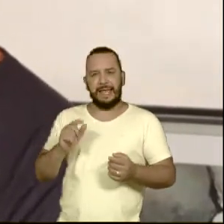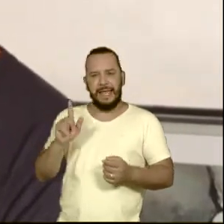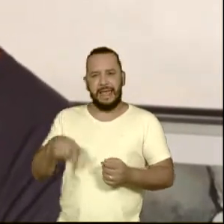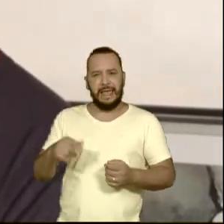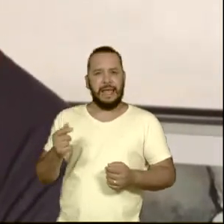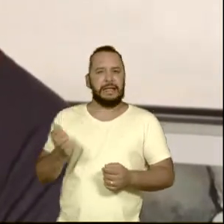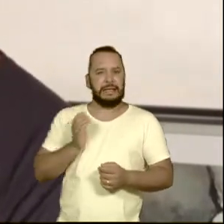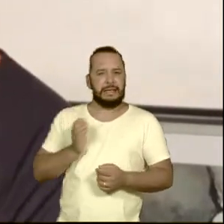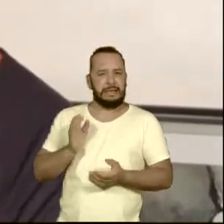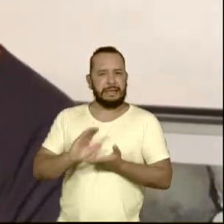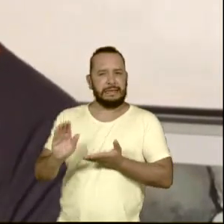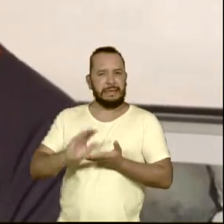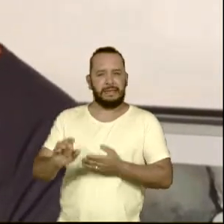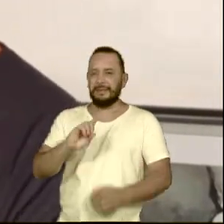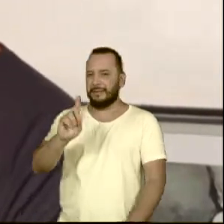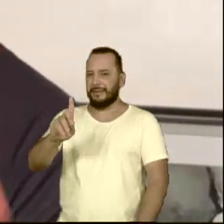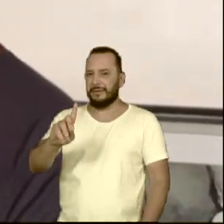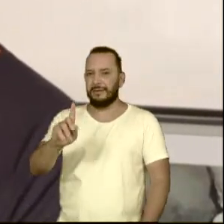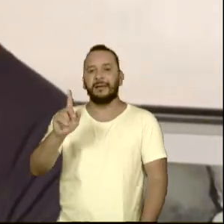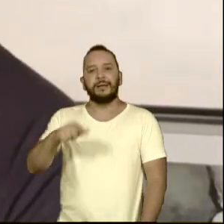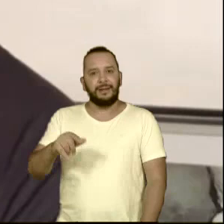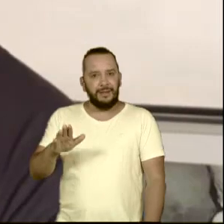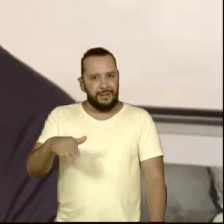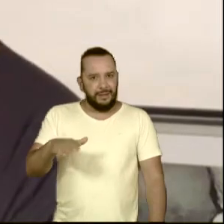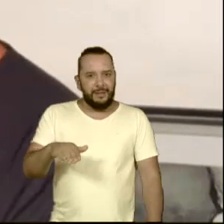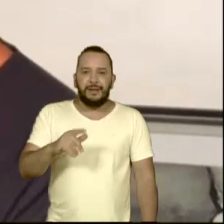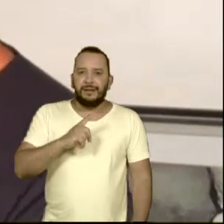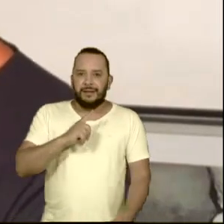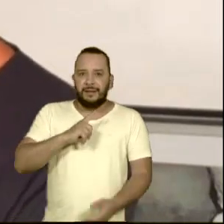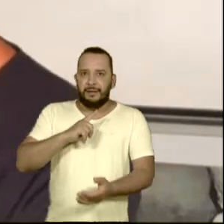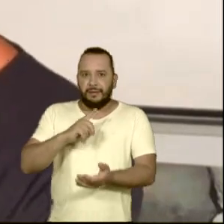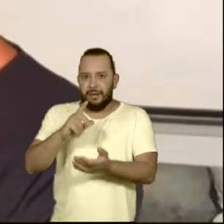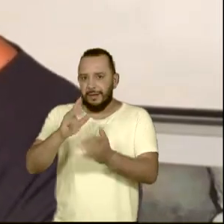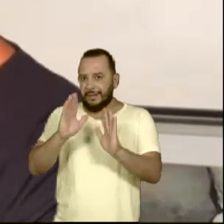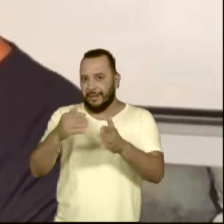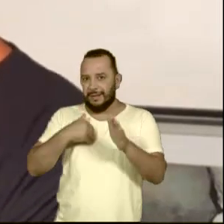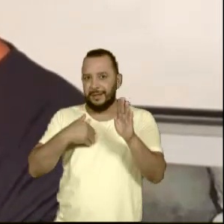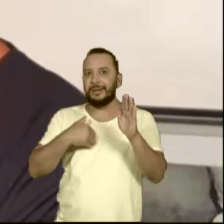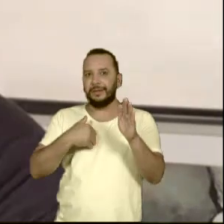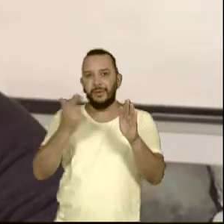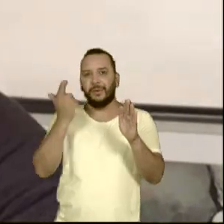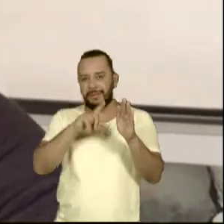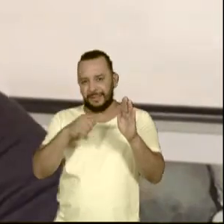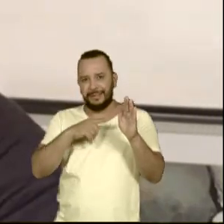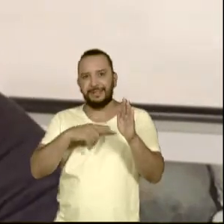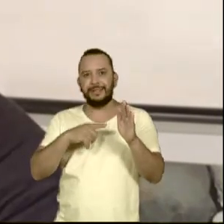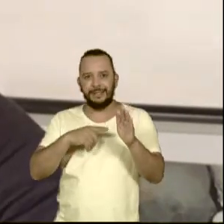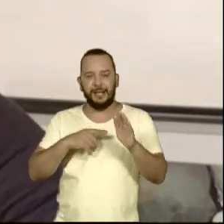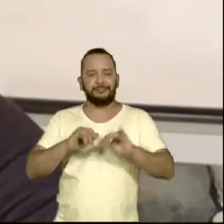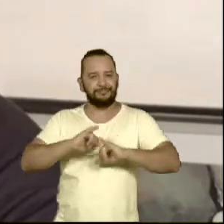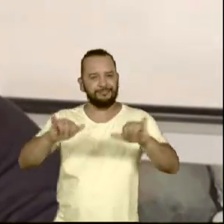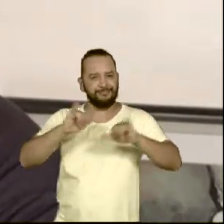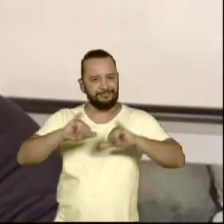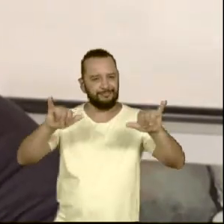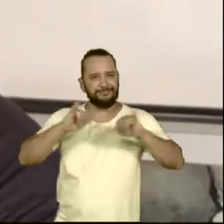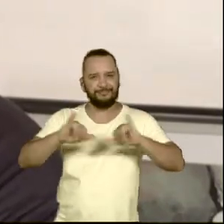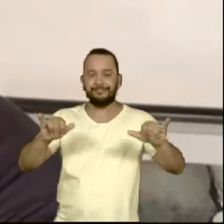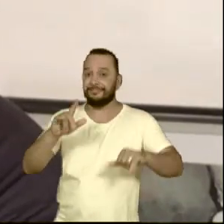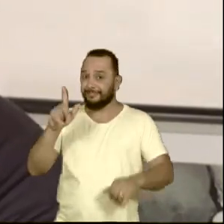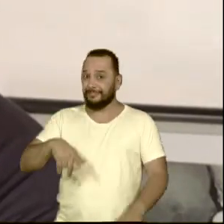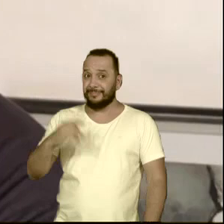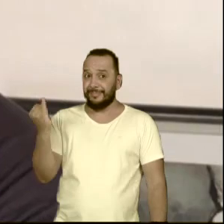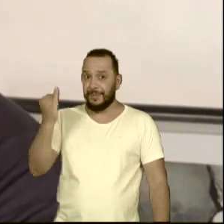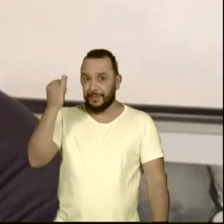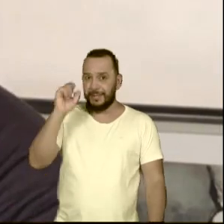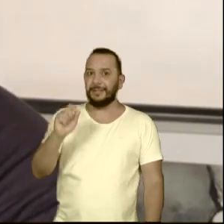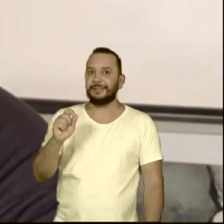programas ricos. Não era, não. É dos programas mais baratos da casa e que cumpriam, seguravam a grade. Então, é um conjunto de fatores e acho que